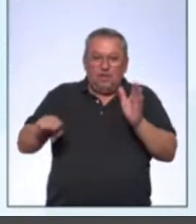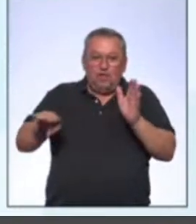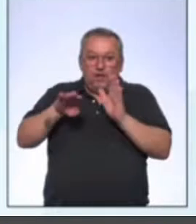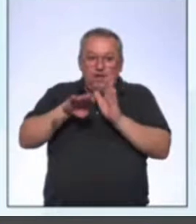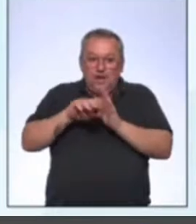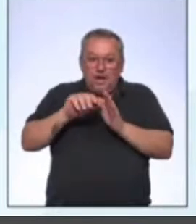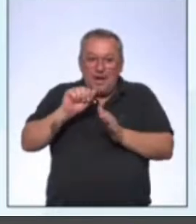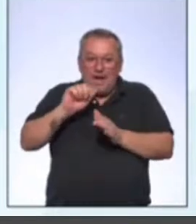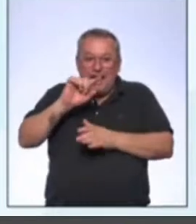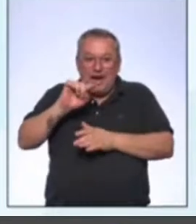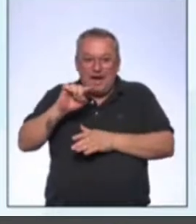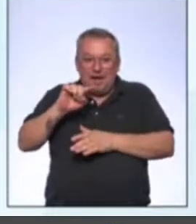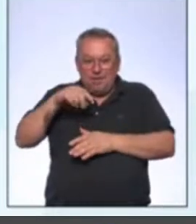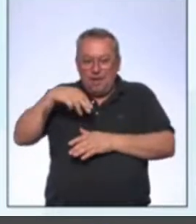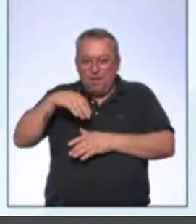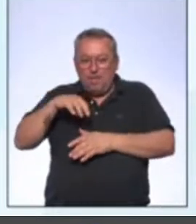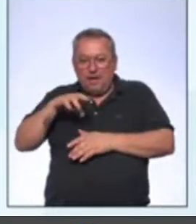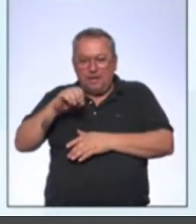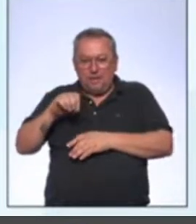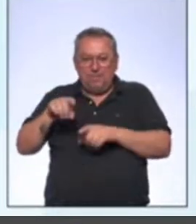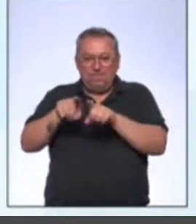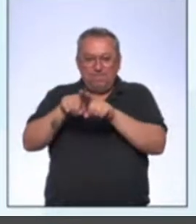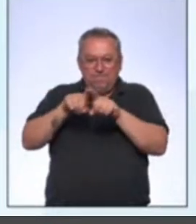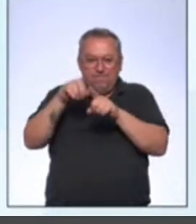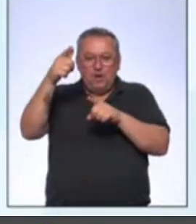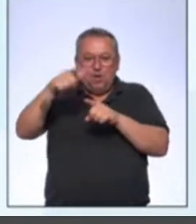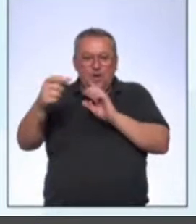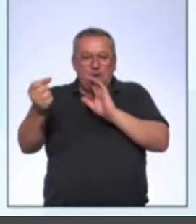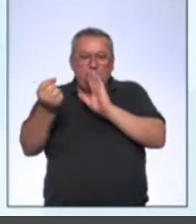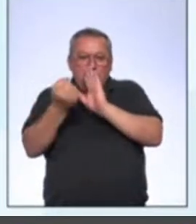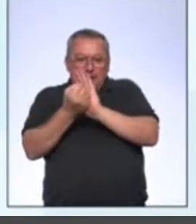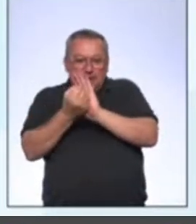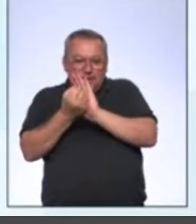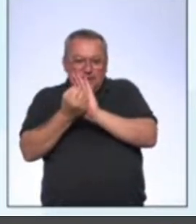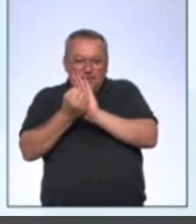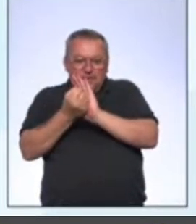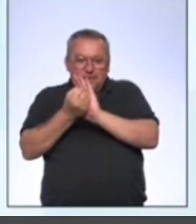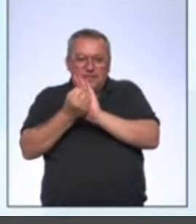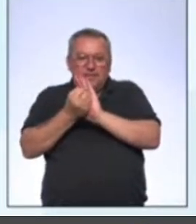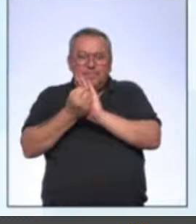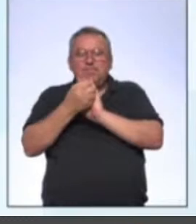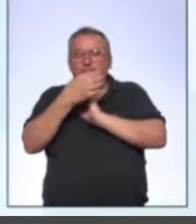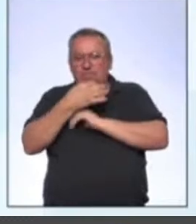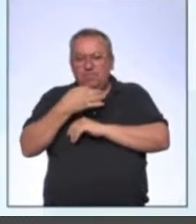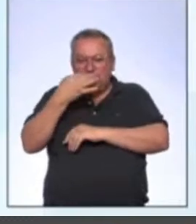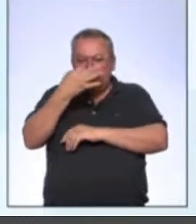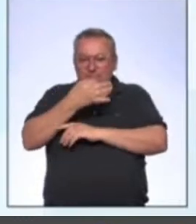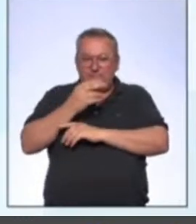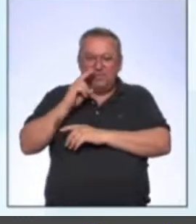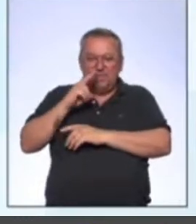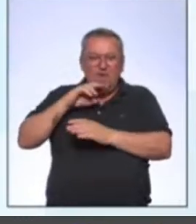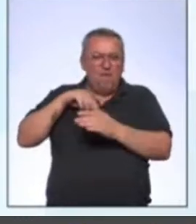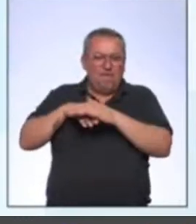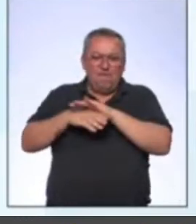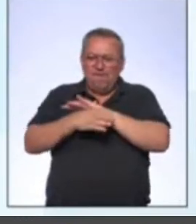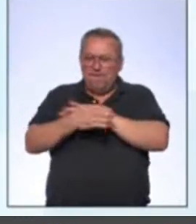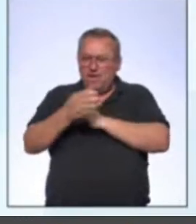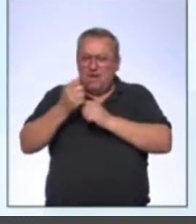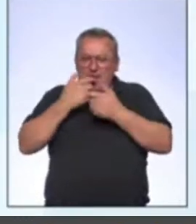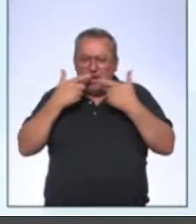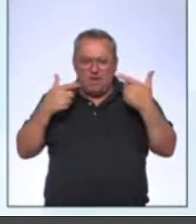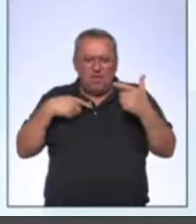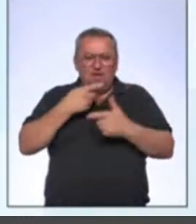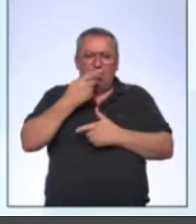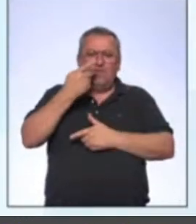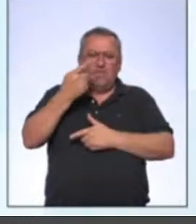beira do porto. Então, nós também temos outra marca aí de oralidade. A gente podia até falar que é um vício de linguagem, porque a gente fala muito dessa